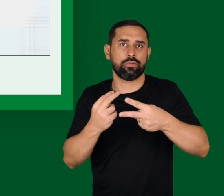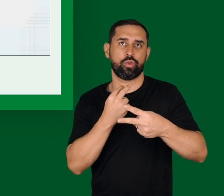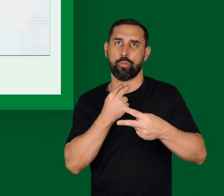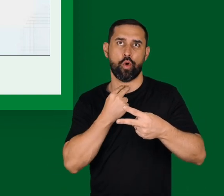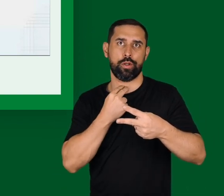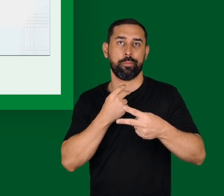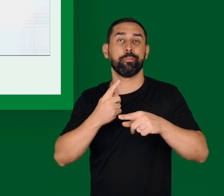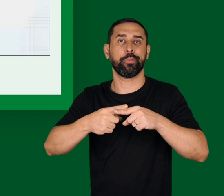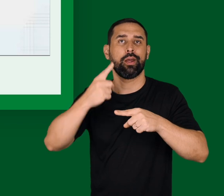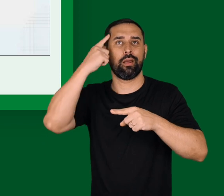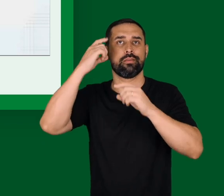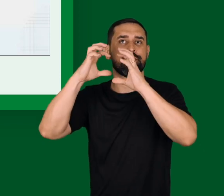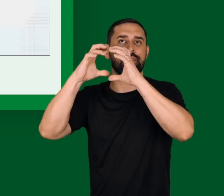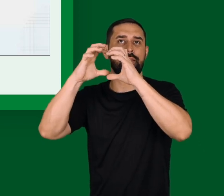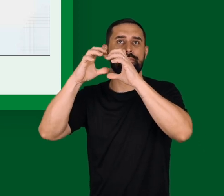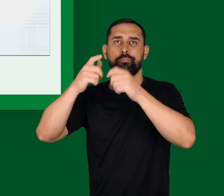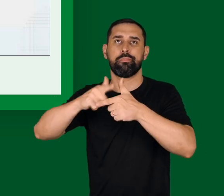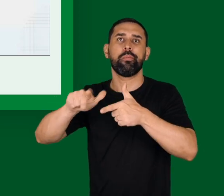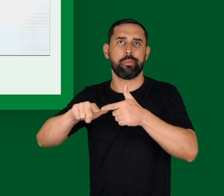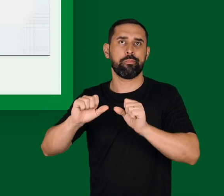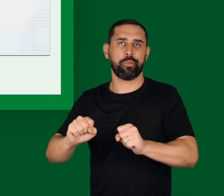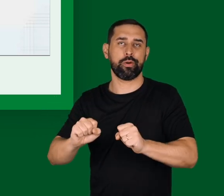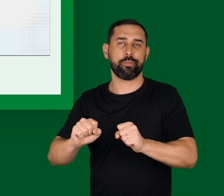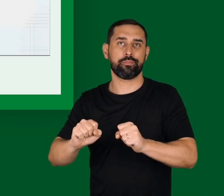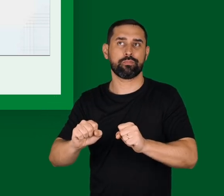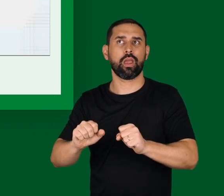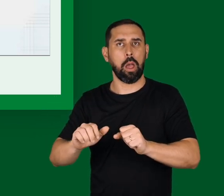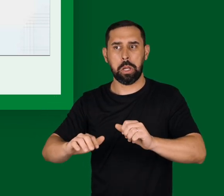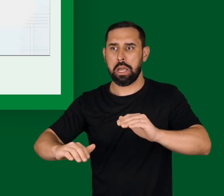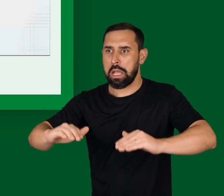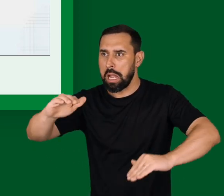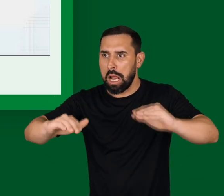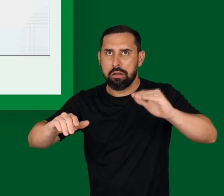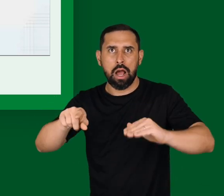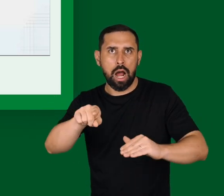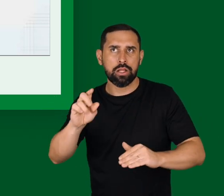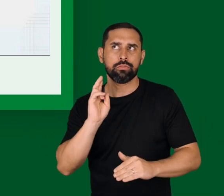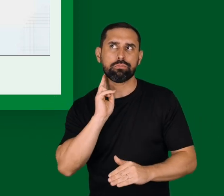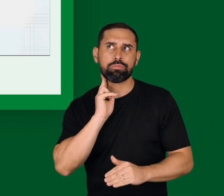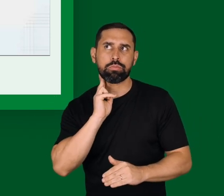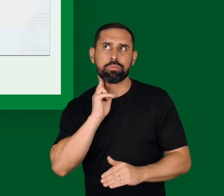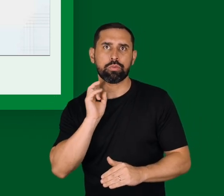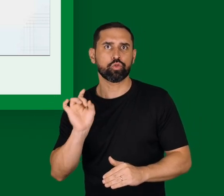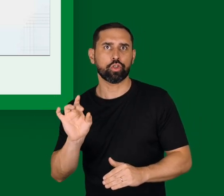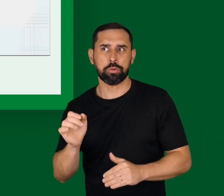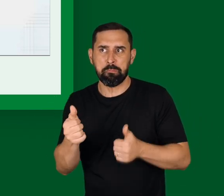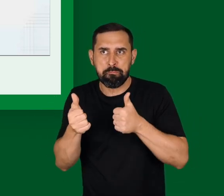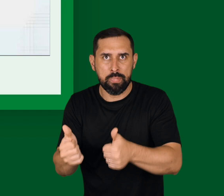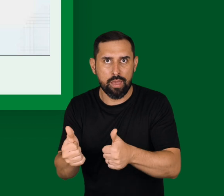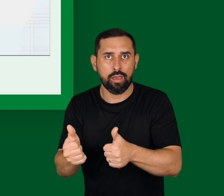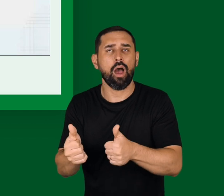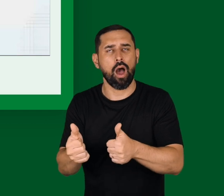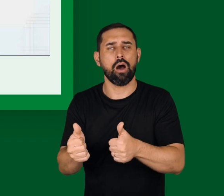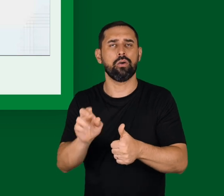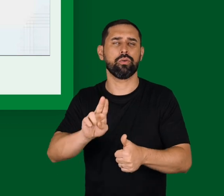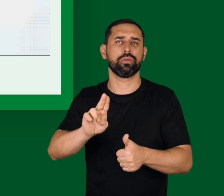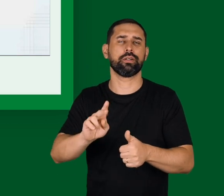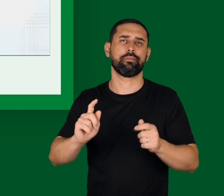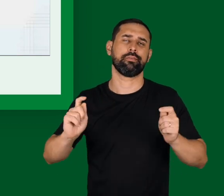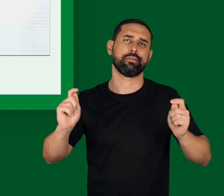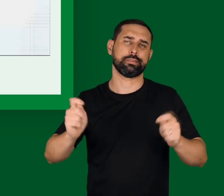ele leva a apoptose cerebral, então a gente não usa. Você vai usar em crianças maiores e que estejam hemodinamicamente